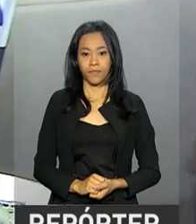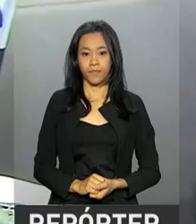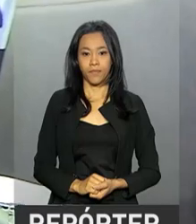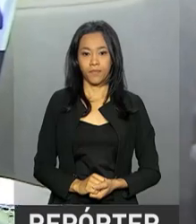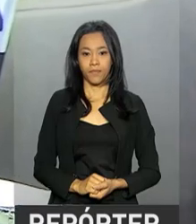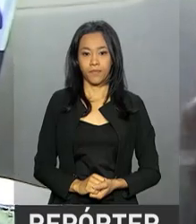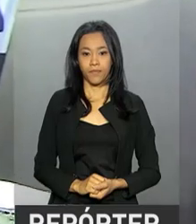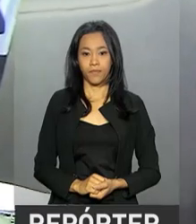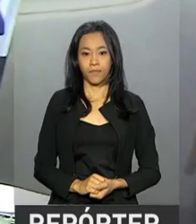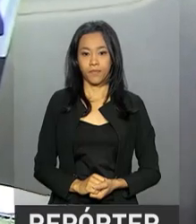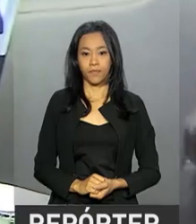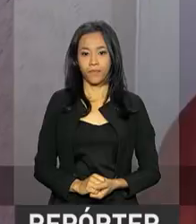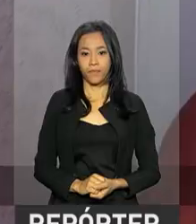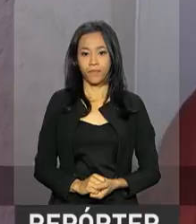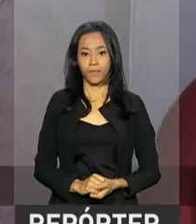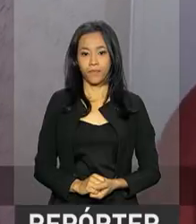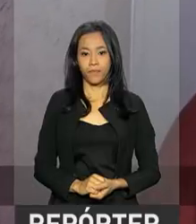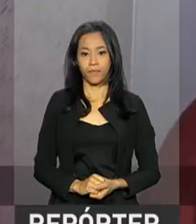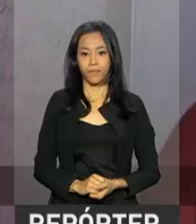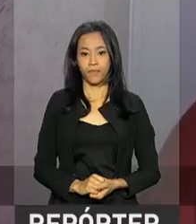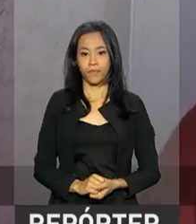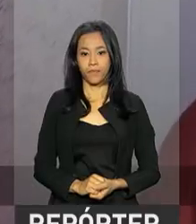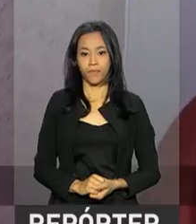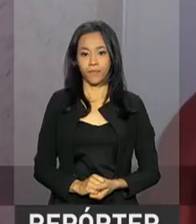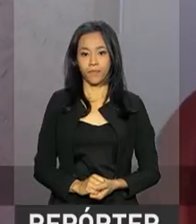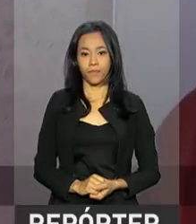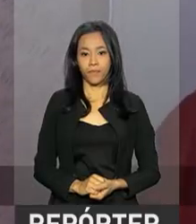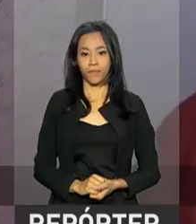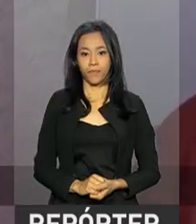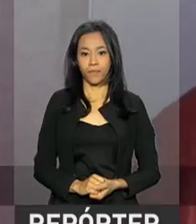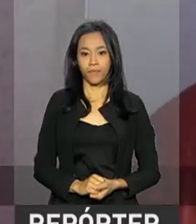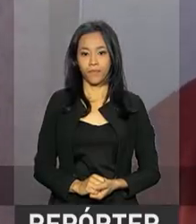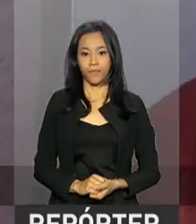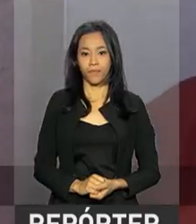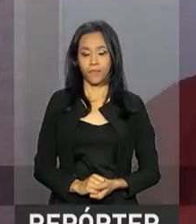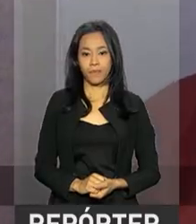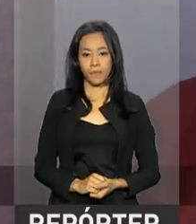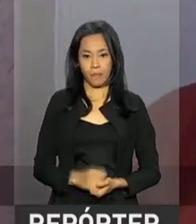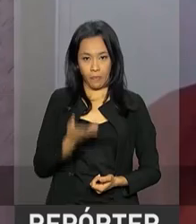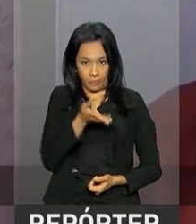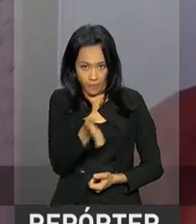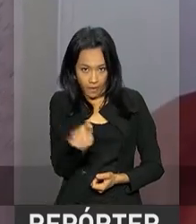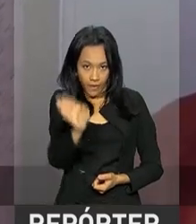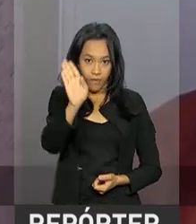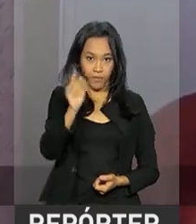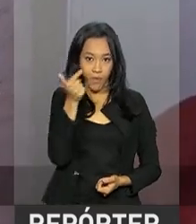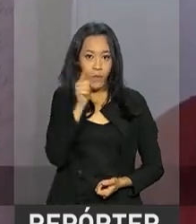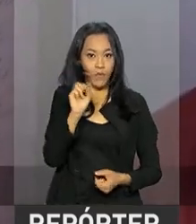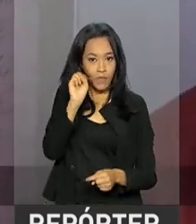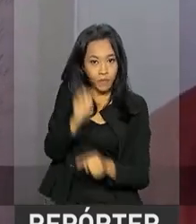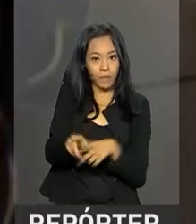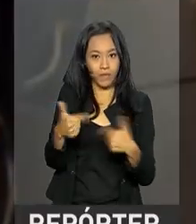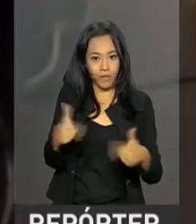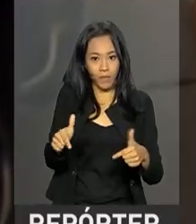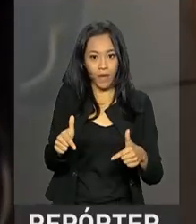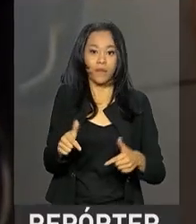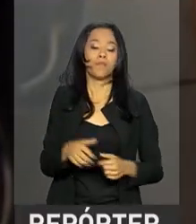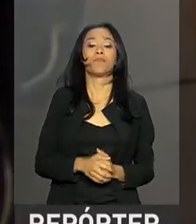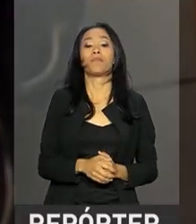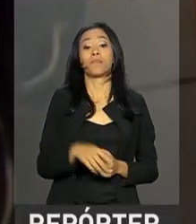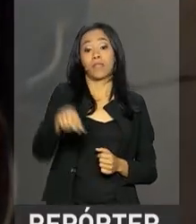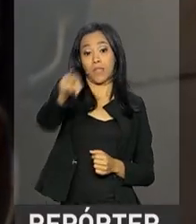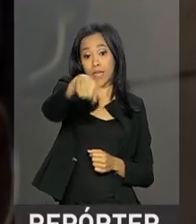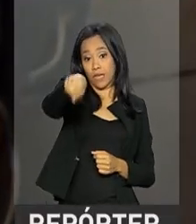seu nome. E ao refúgio, como chegamos, vamos chegar todos e conseguir emprego, principalmente. O destino